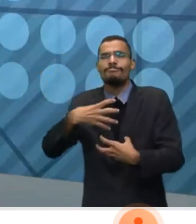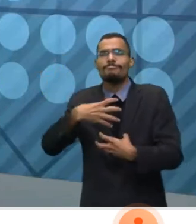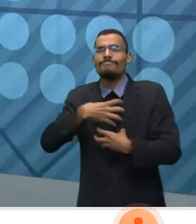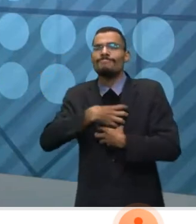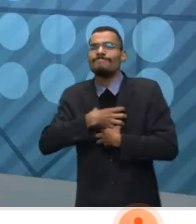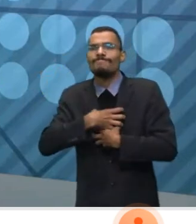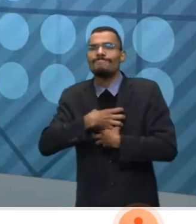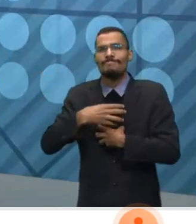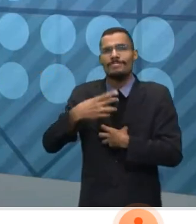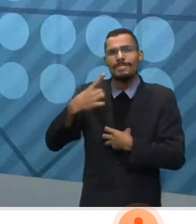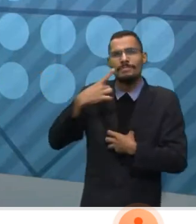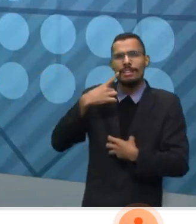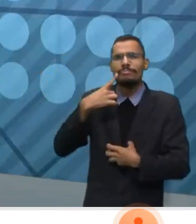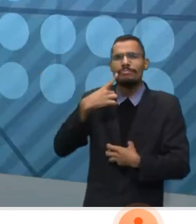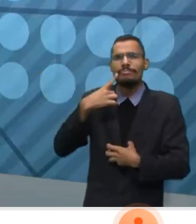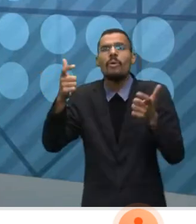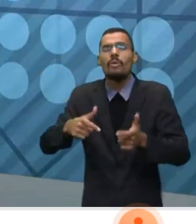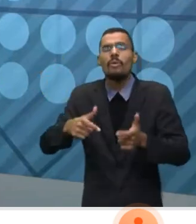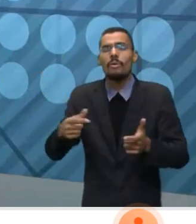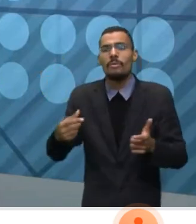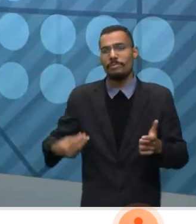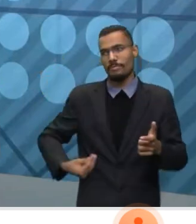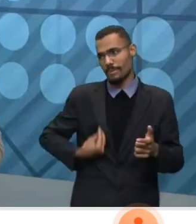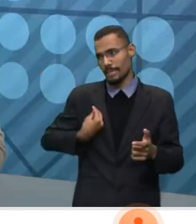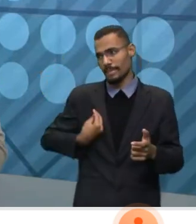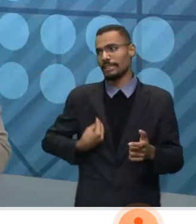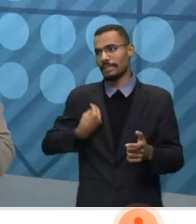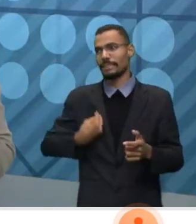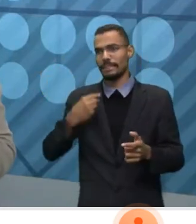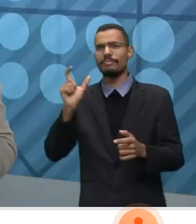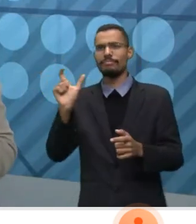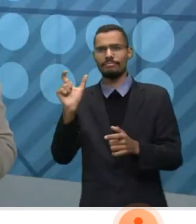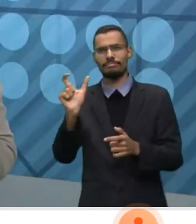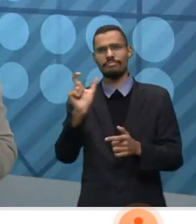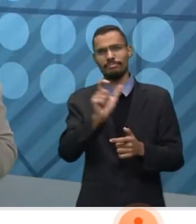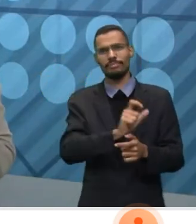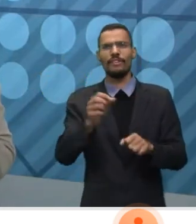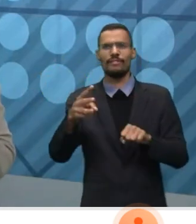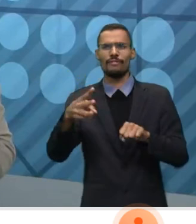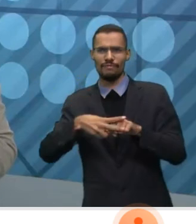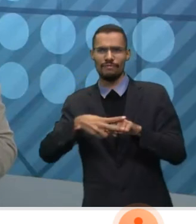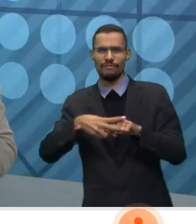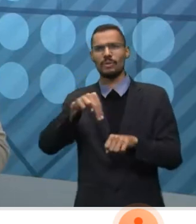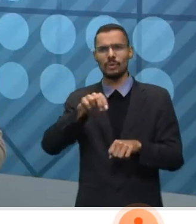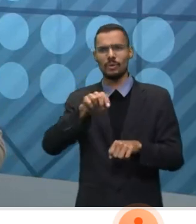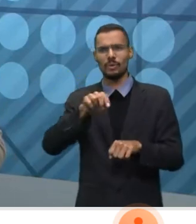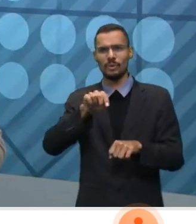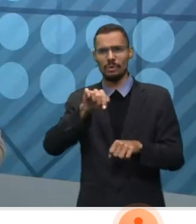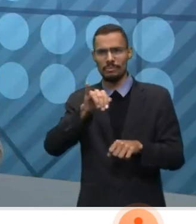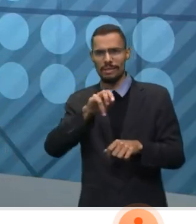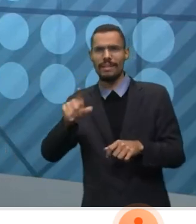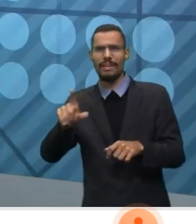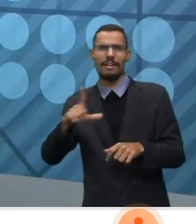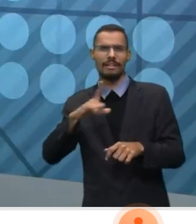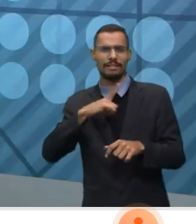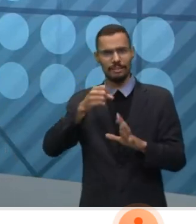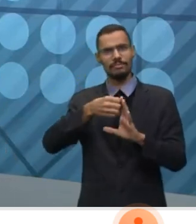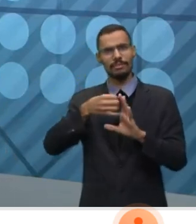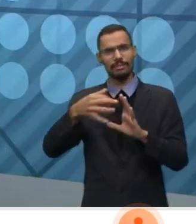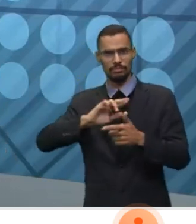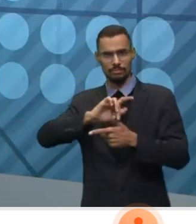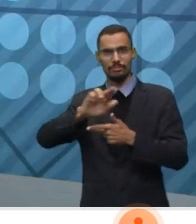realidade e sentido onde estão presentes as flexões verbais, nominais, de aspecto, assim por